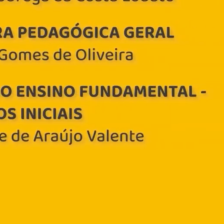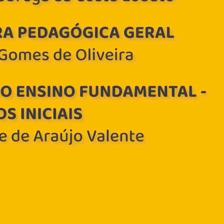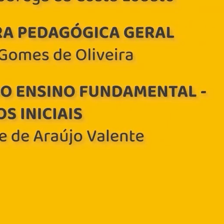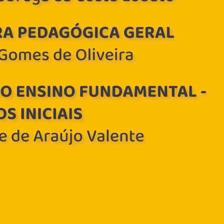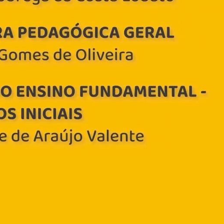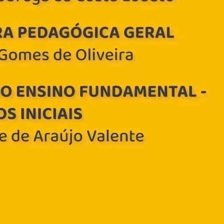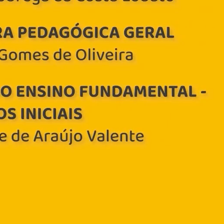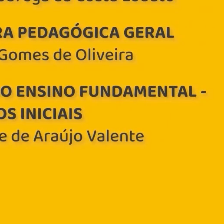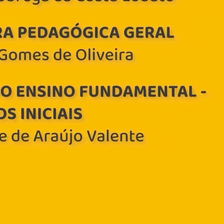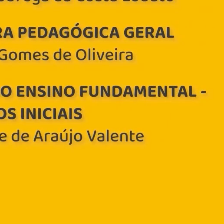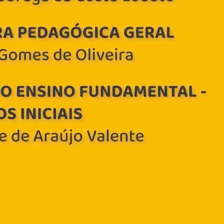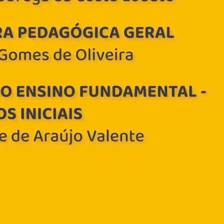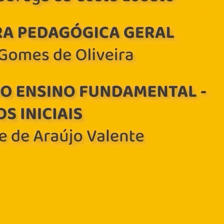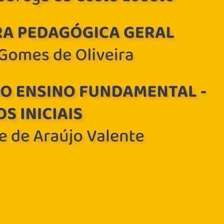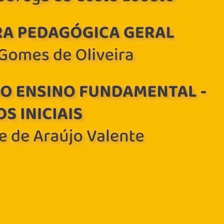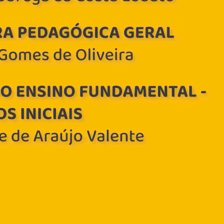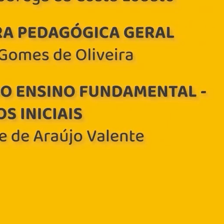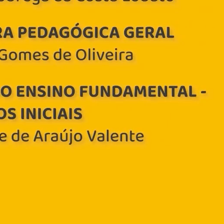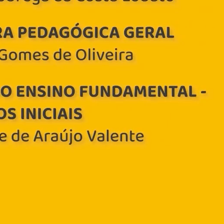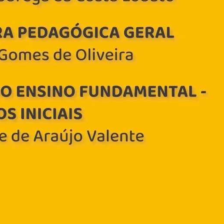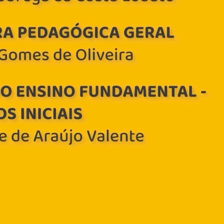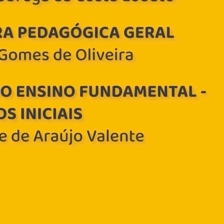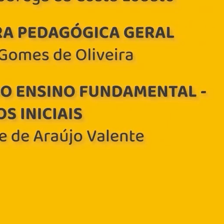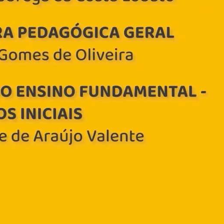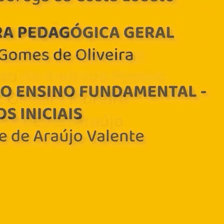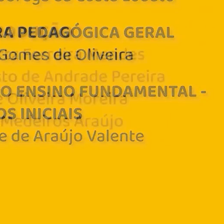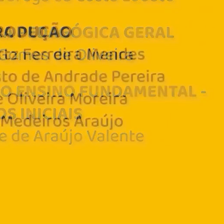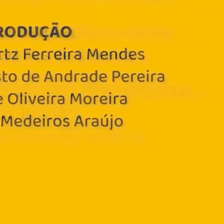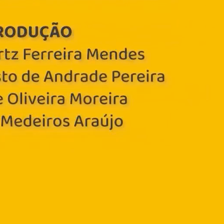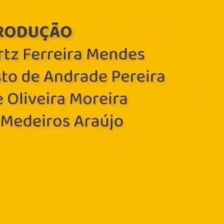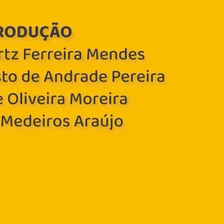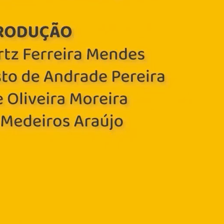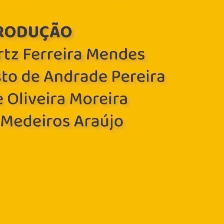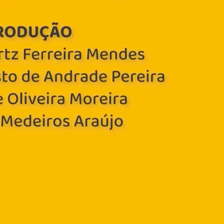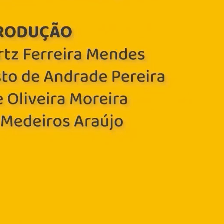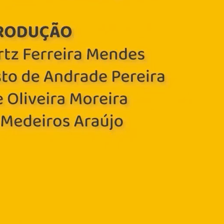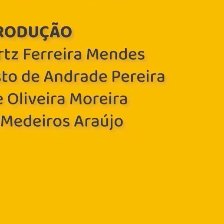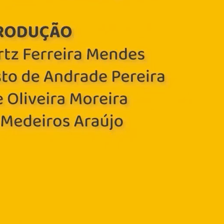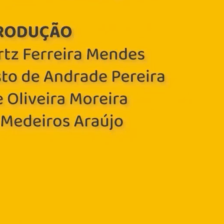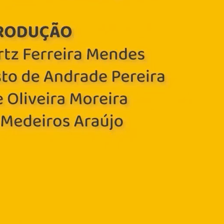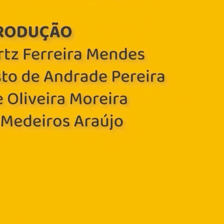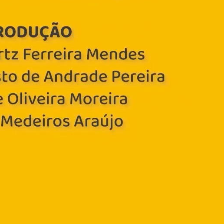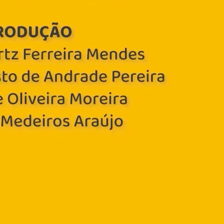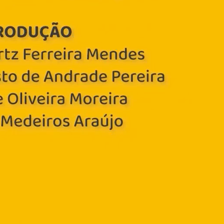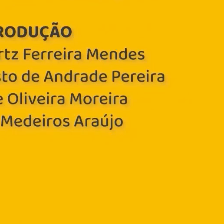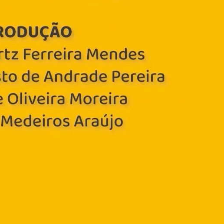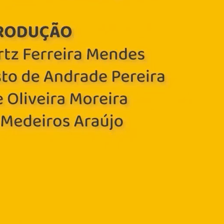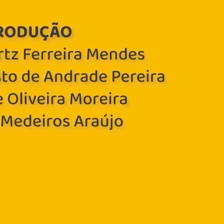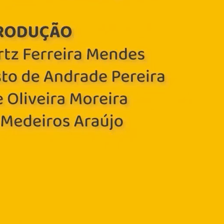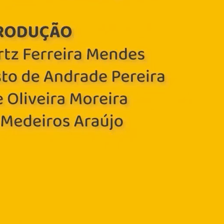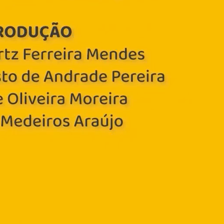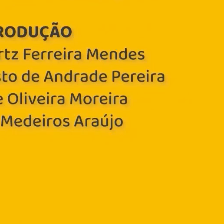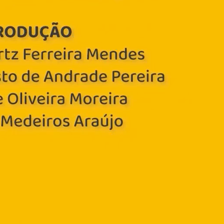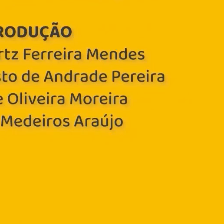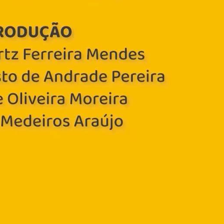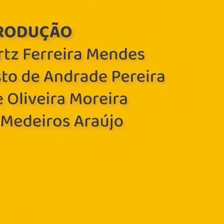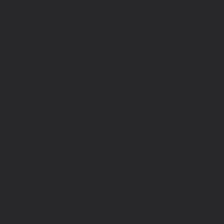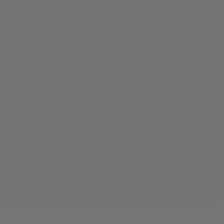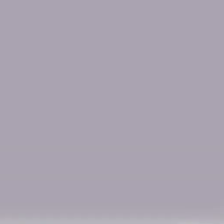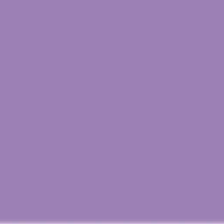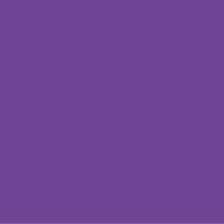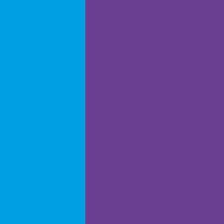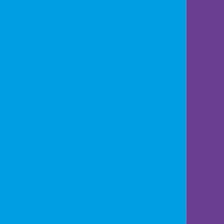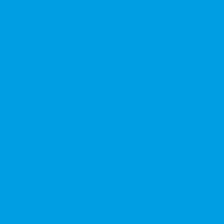Afinal é muito bom conhecer a história da unidade aguardo você na próxima aula um grande abraço tchau